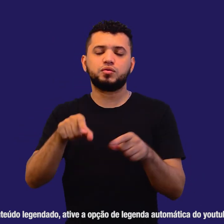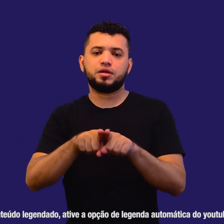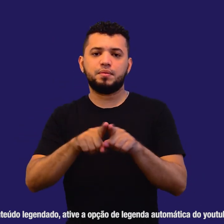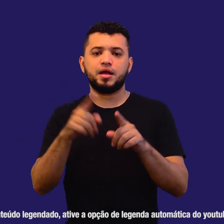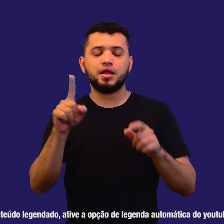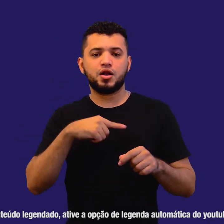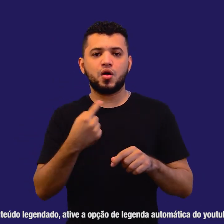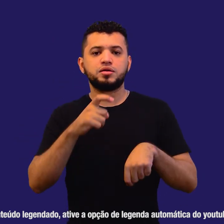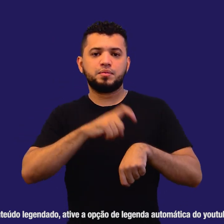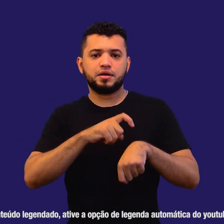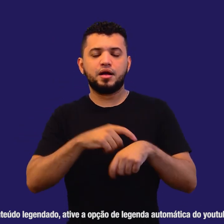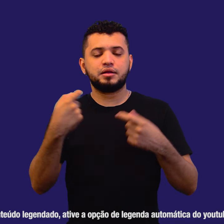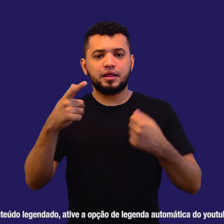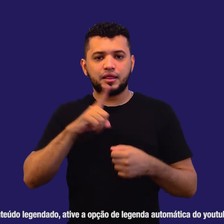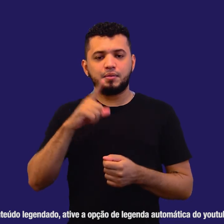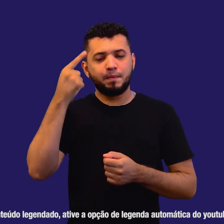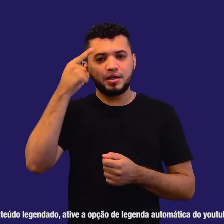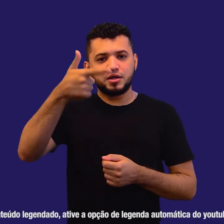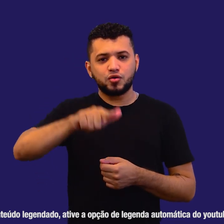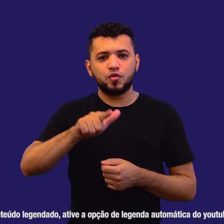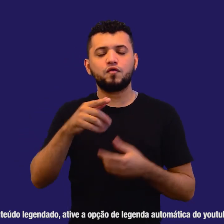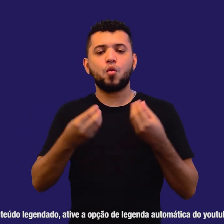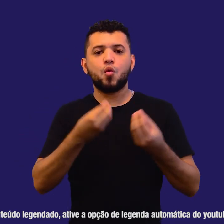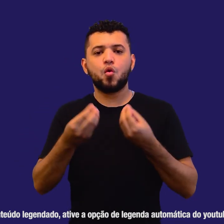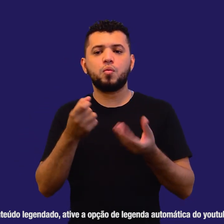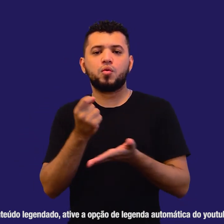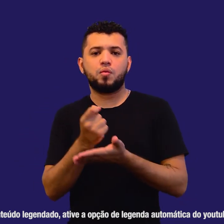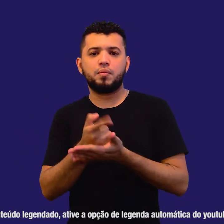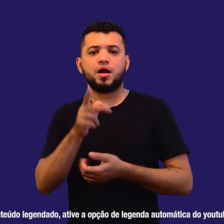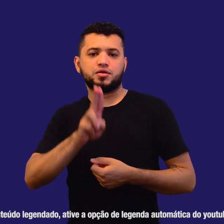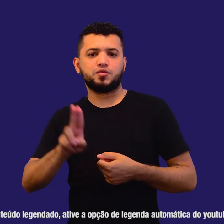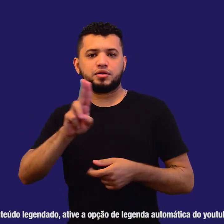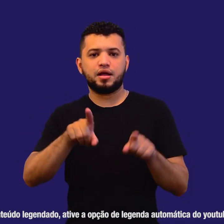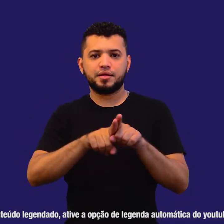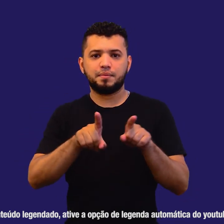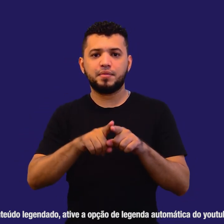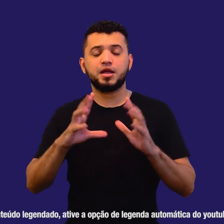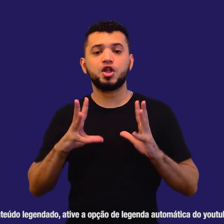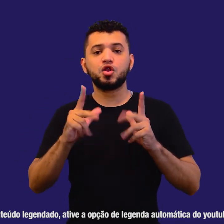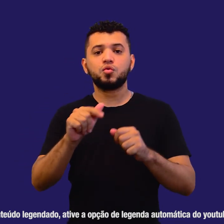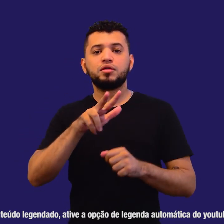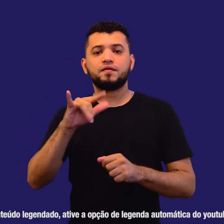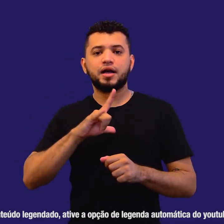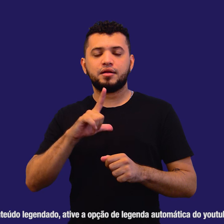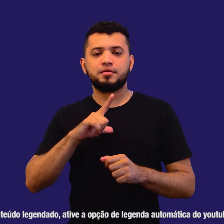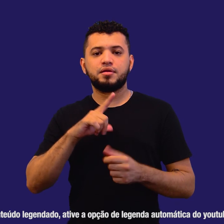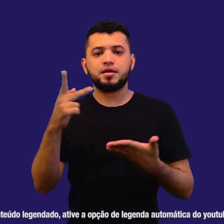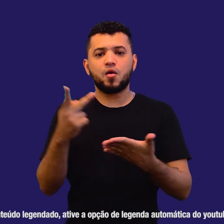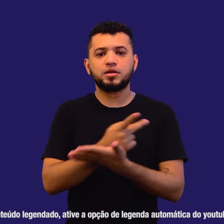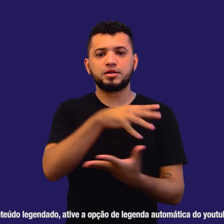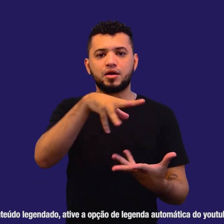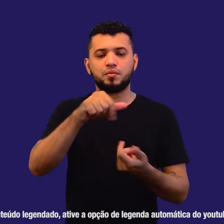gente tem que mesmo repensar essa noção de consumo e esses impactos aí gerados por isso. E a economia